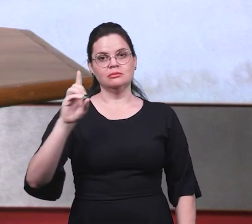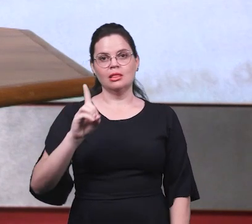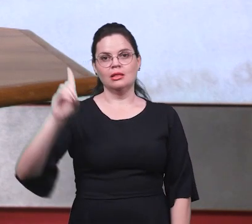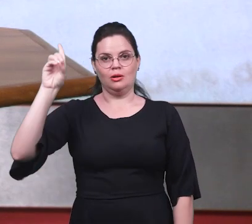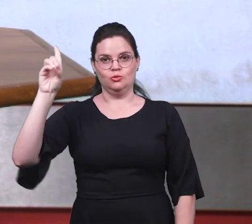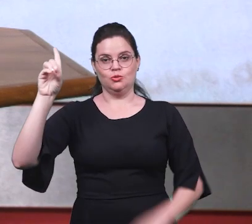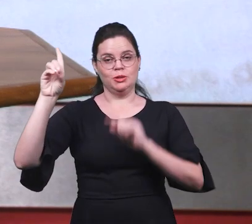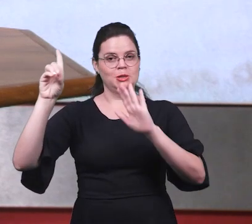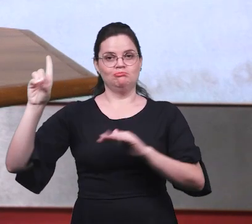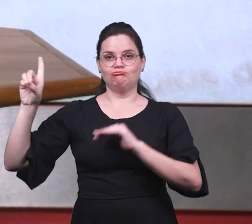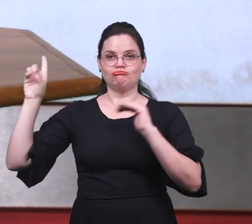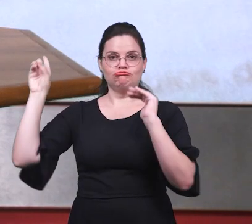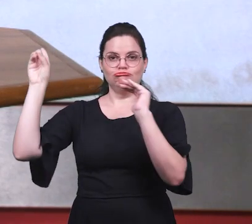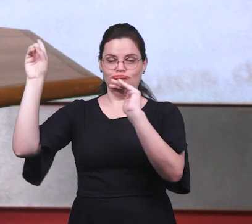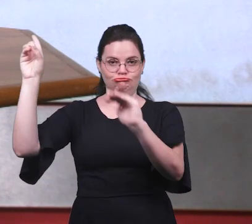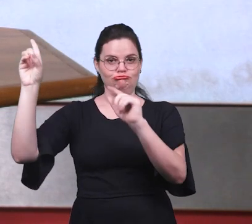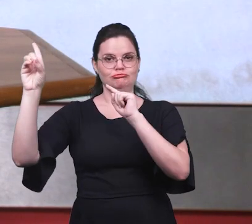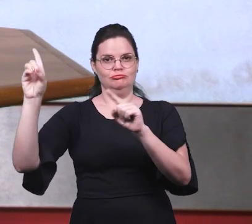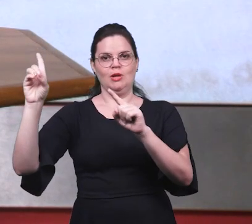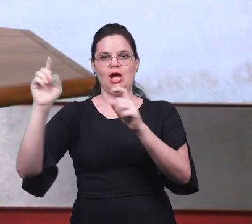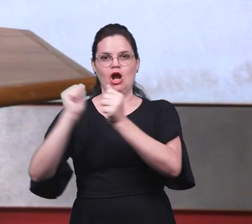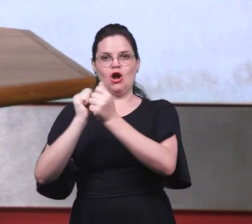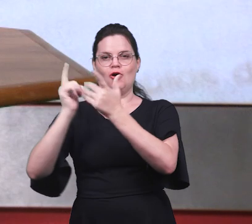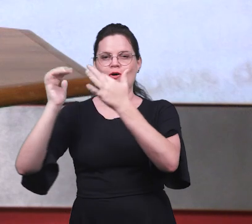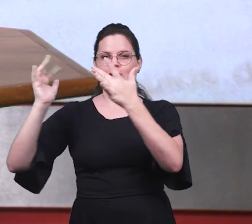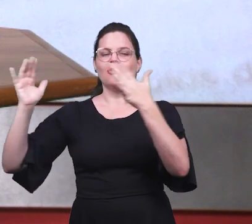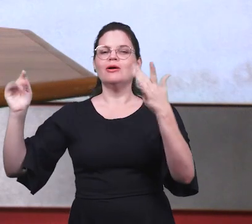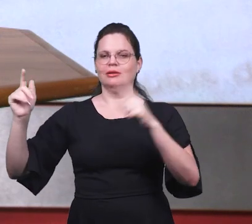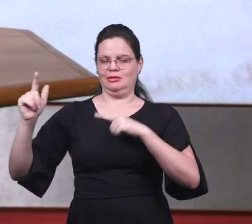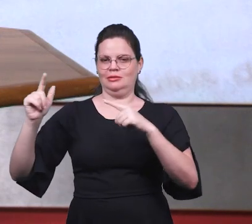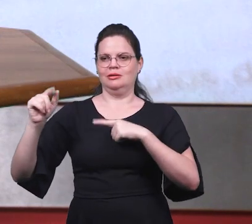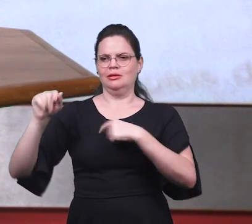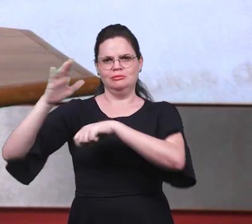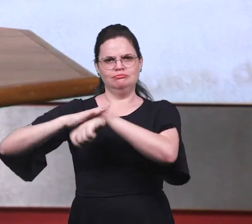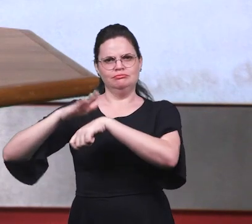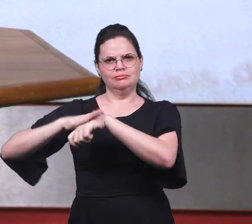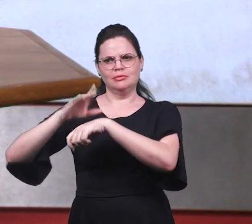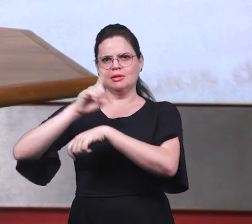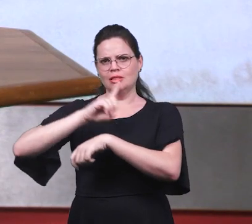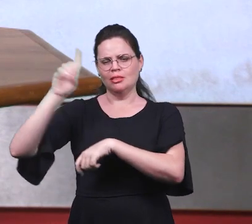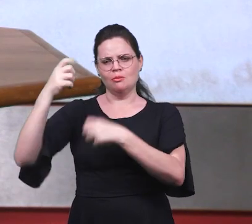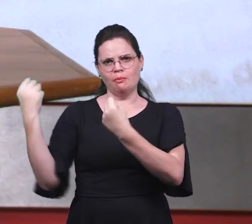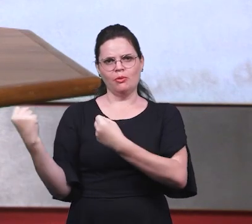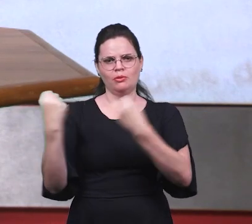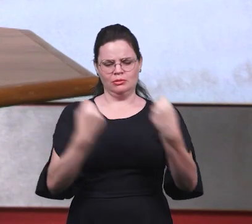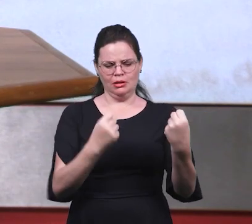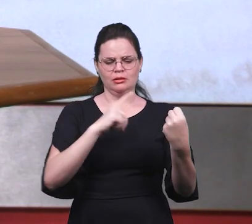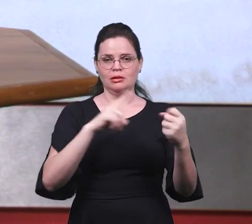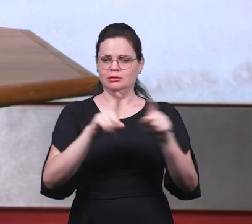ser soberano, excelso e glorioso, que com seu imensurável poder e